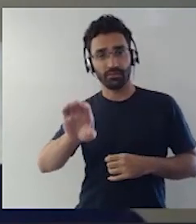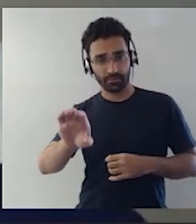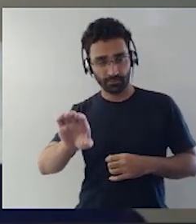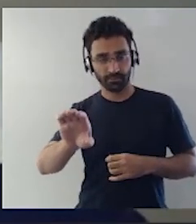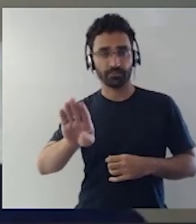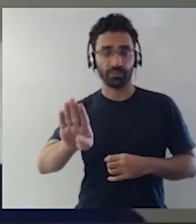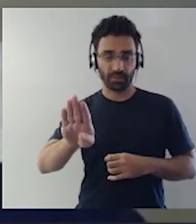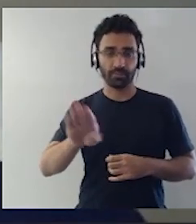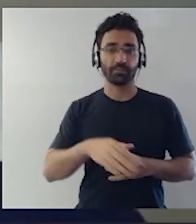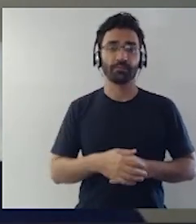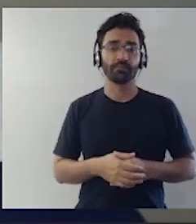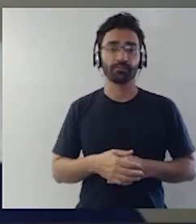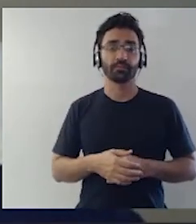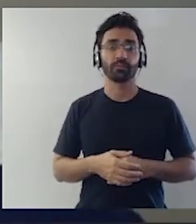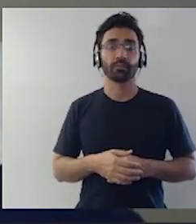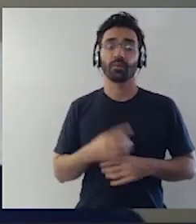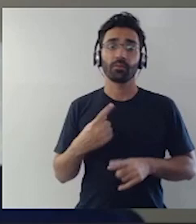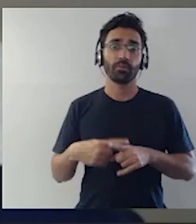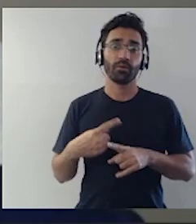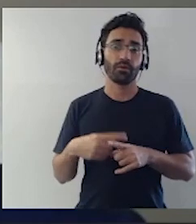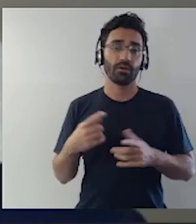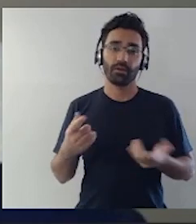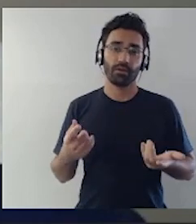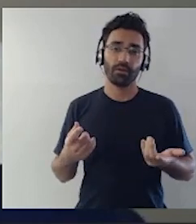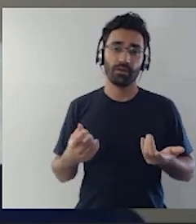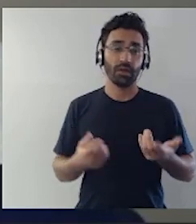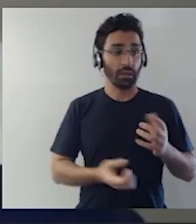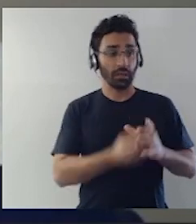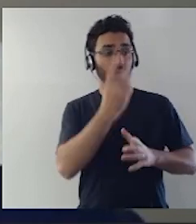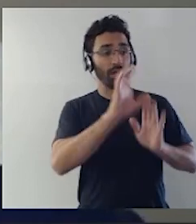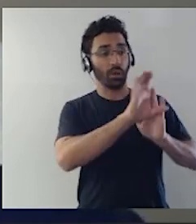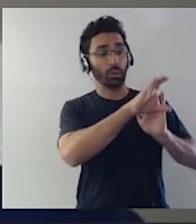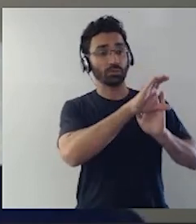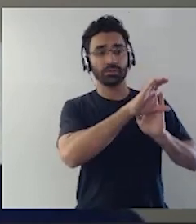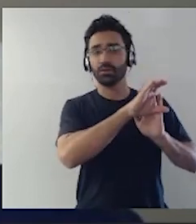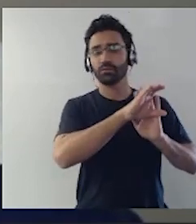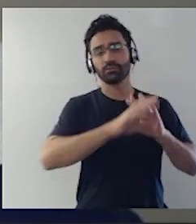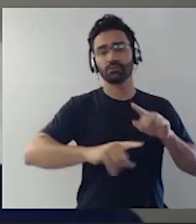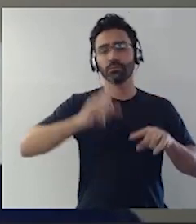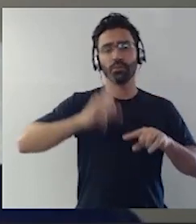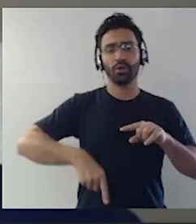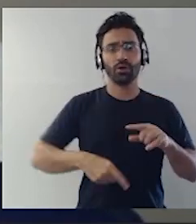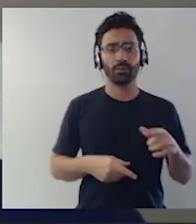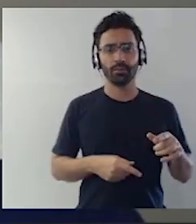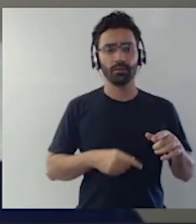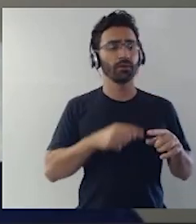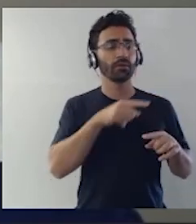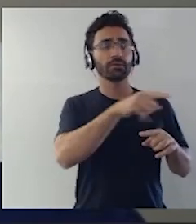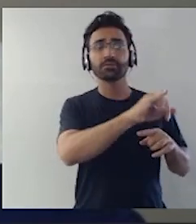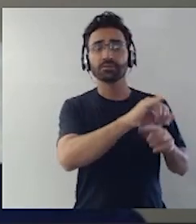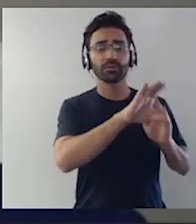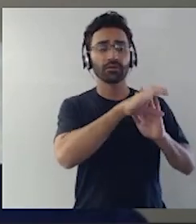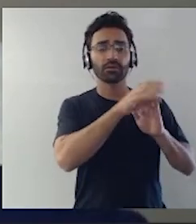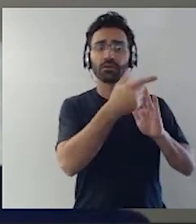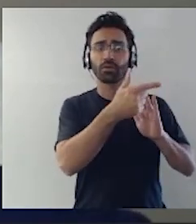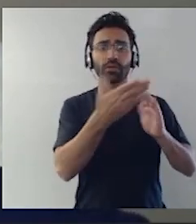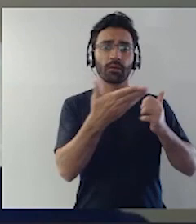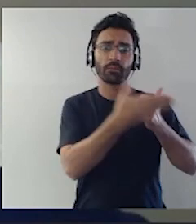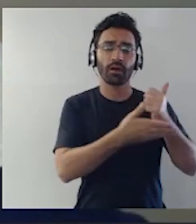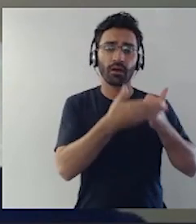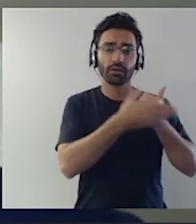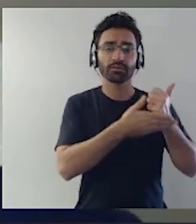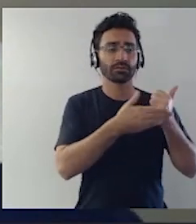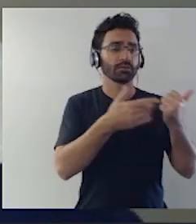Brasileiro, que veda a formulação de conceitos sem fórmulas fundamentadas e concretas e sem considerar suas